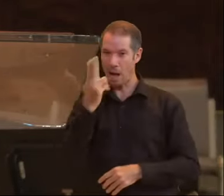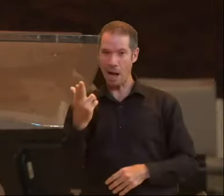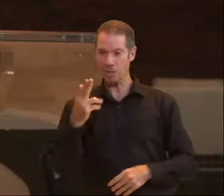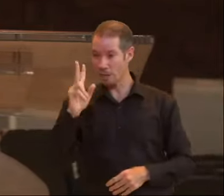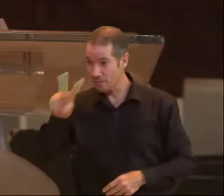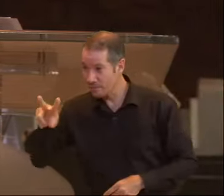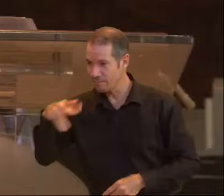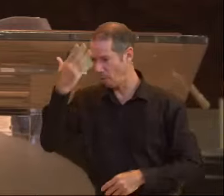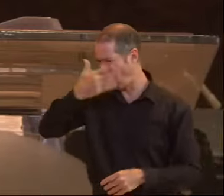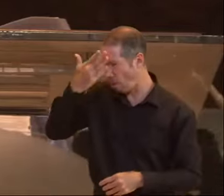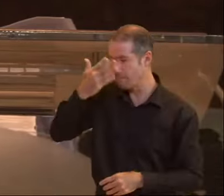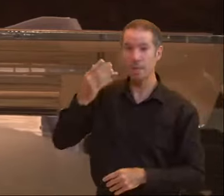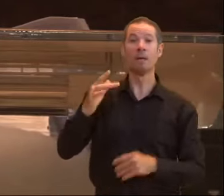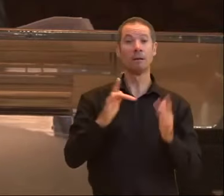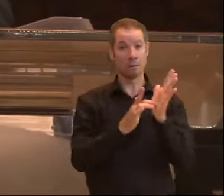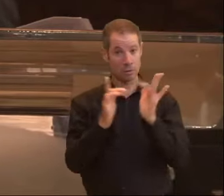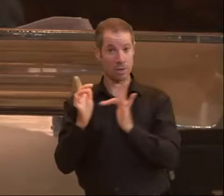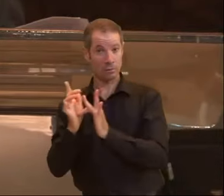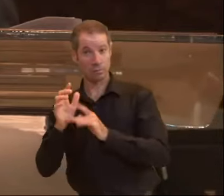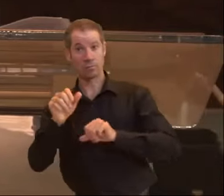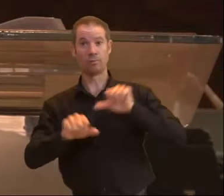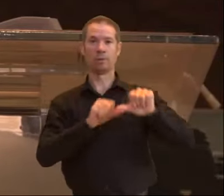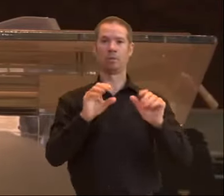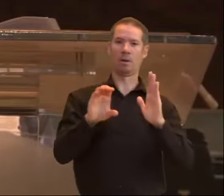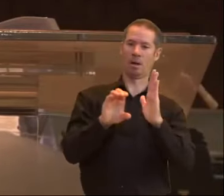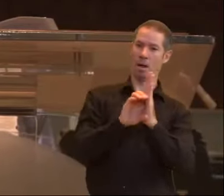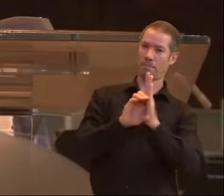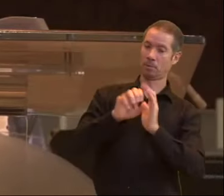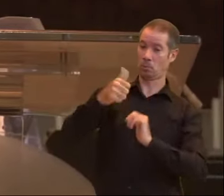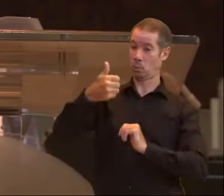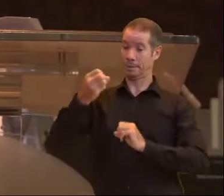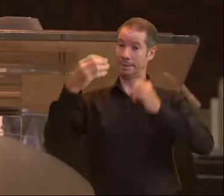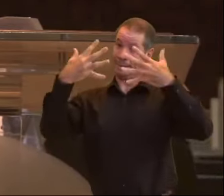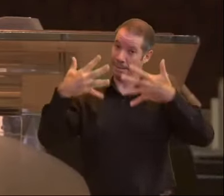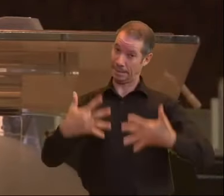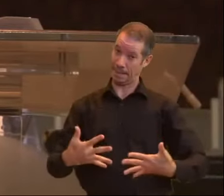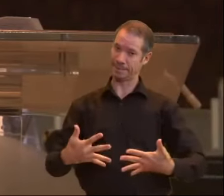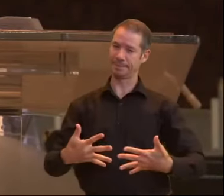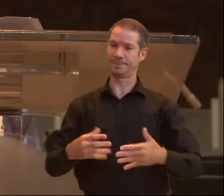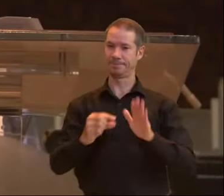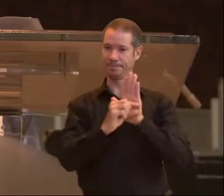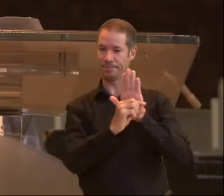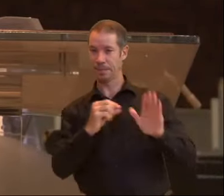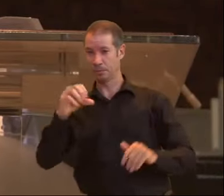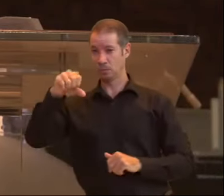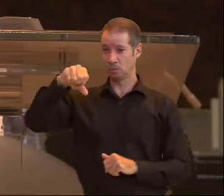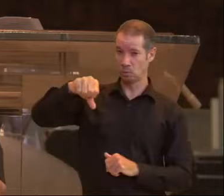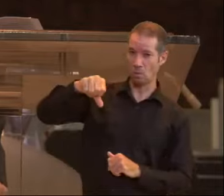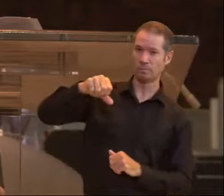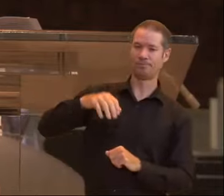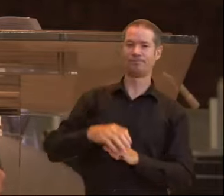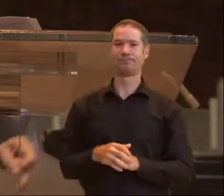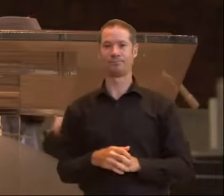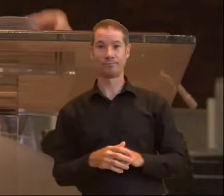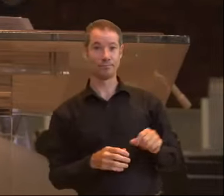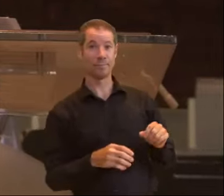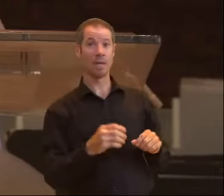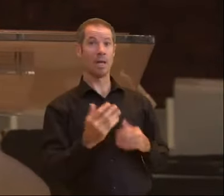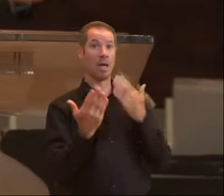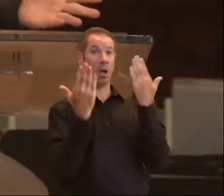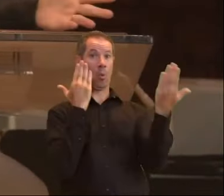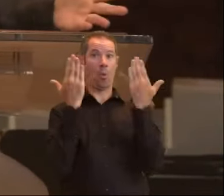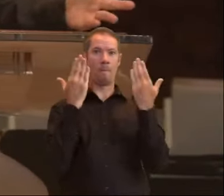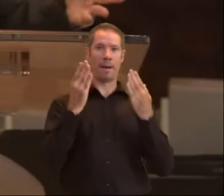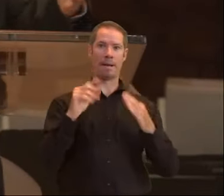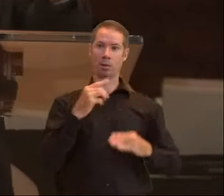cegos. E Jesus parte para o capítulo 10, dizendo, vou pular lá para o verso 9, dizendo que ele é a porta.